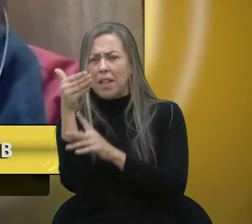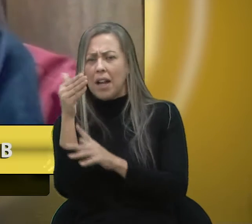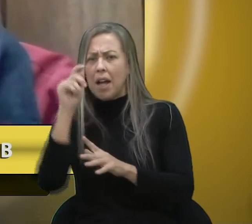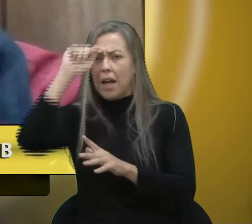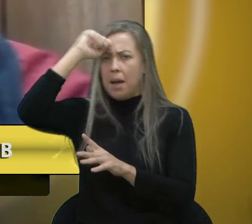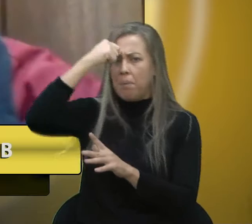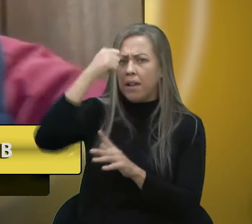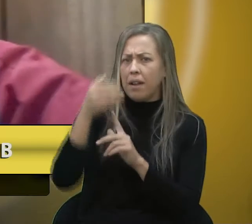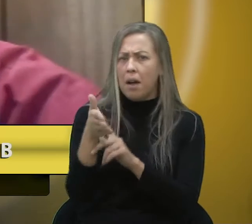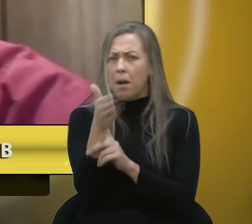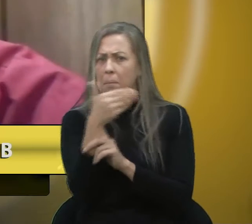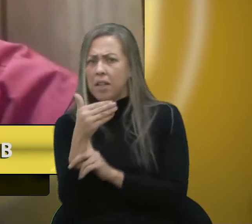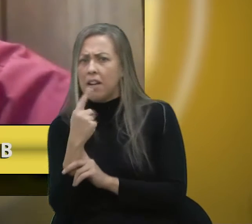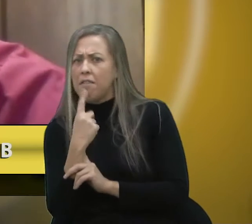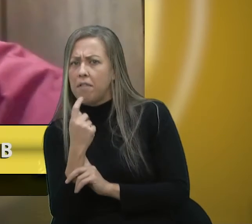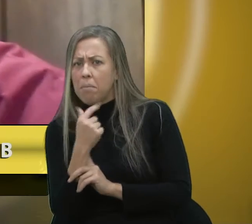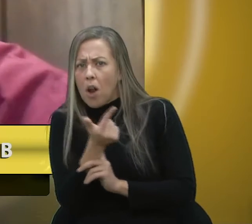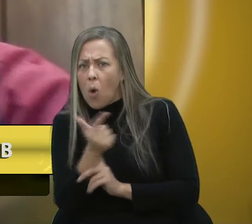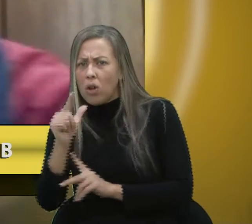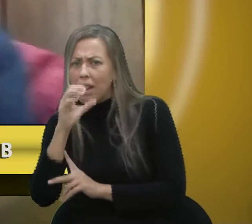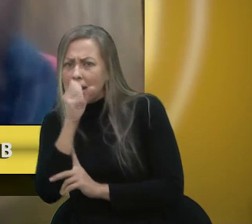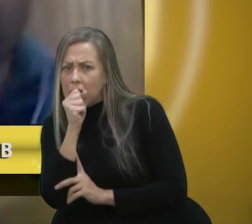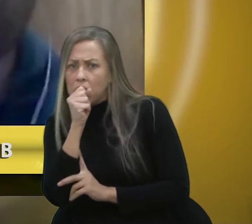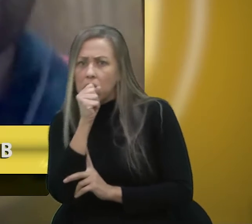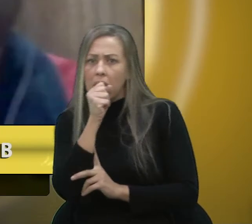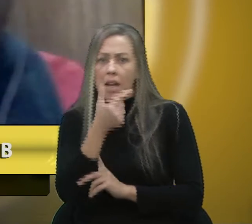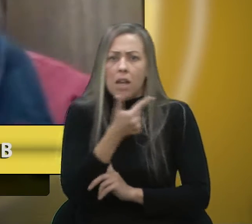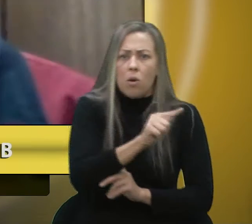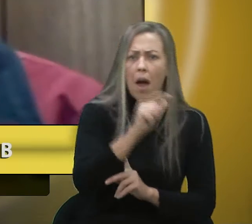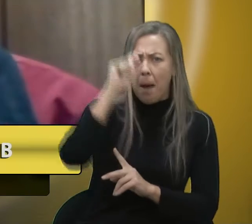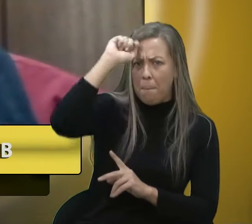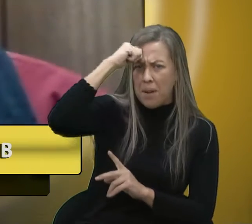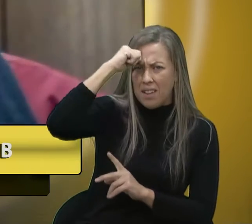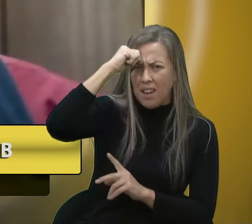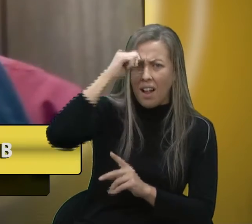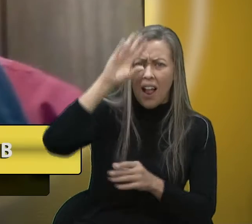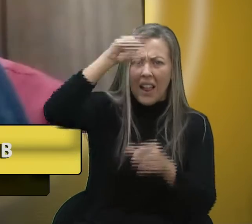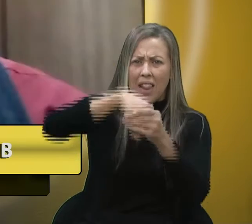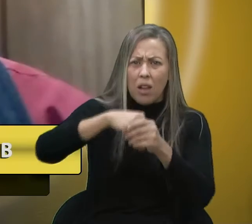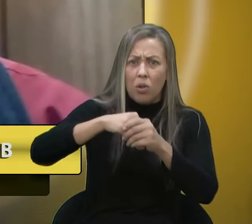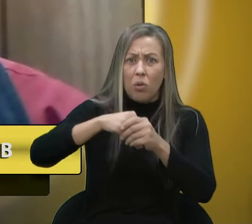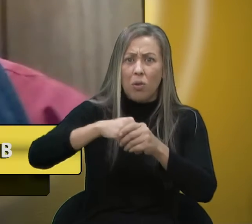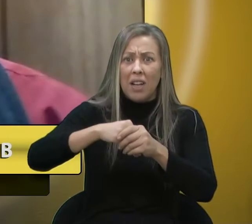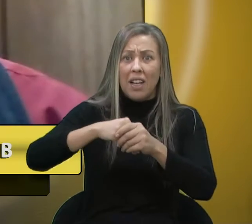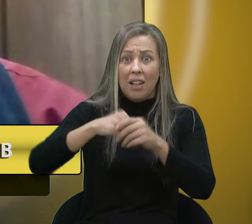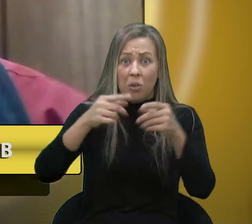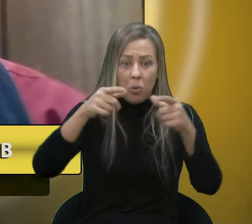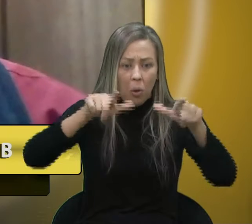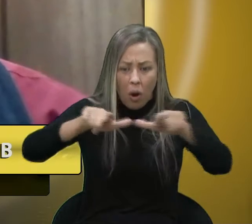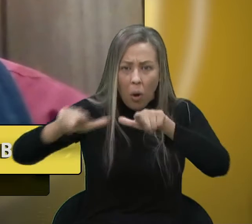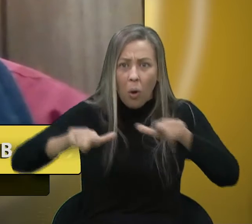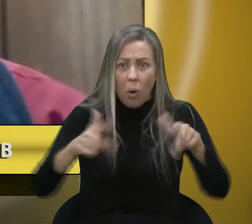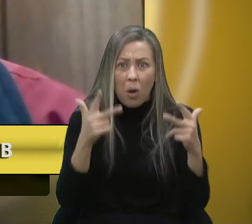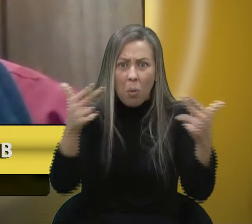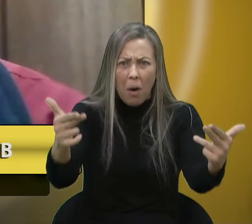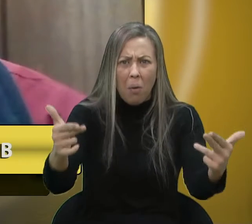casos, poderia ser laranja em outros e ela é preta para outros casos. Olha o tumulto que está